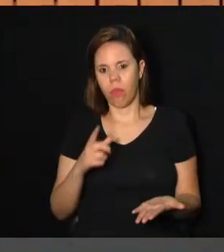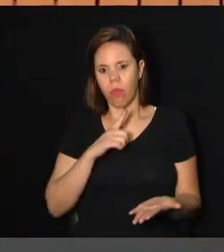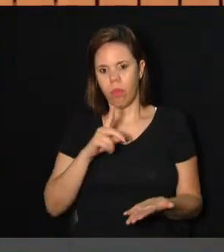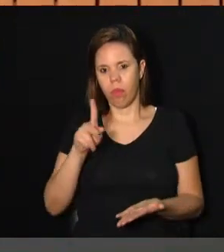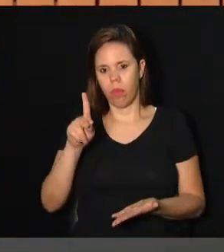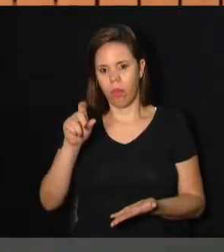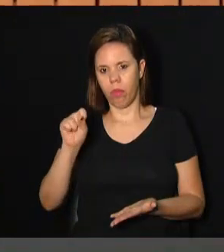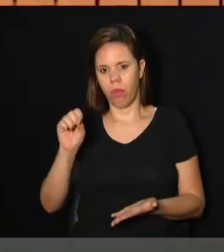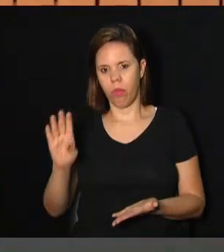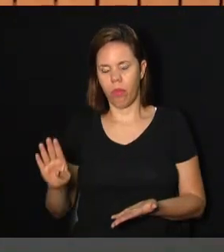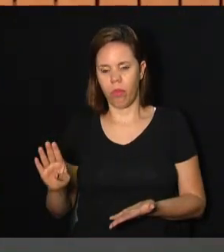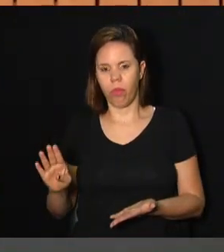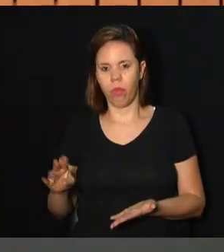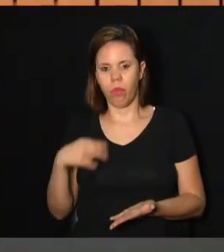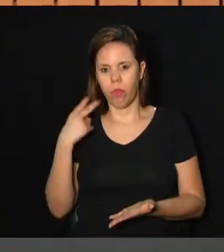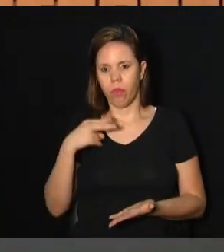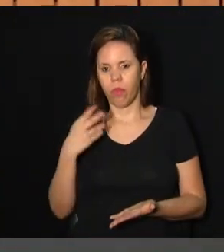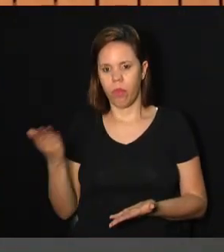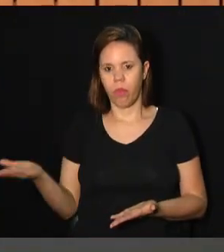PSB, do vereador,